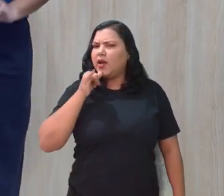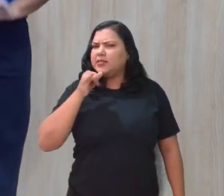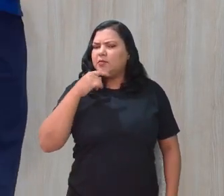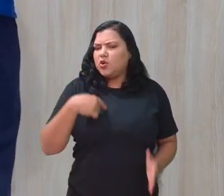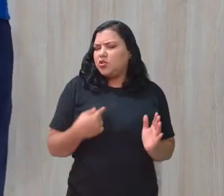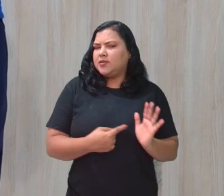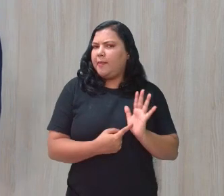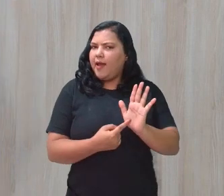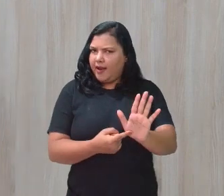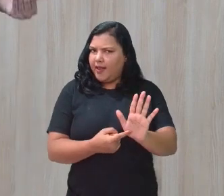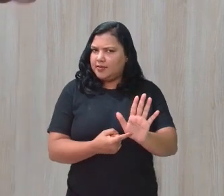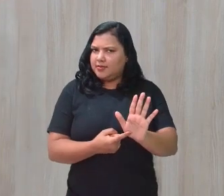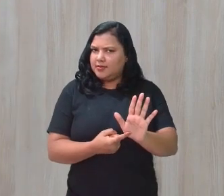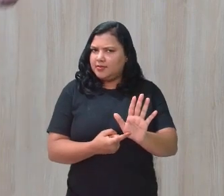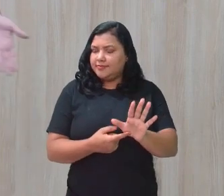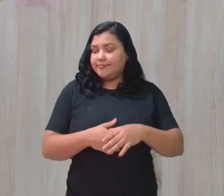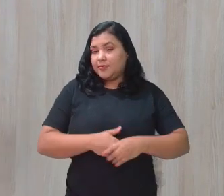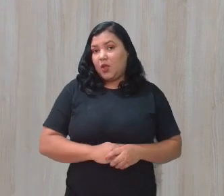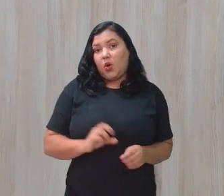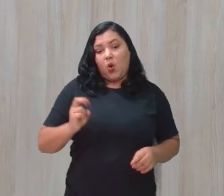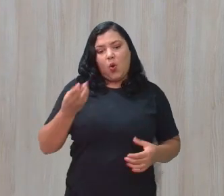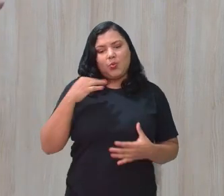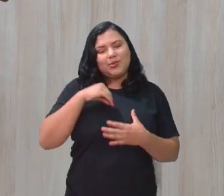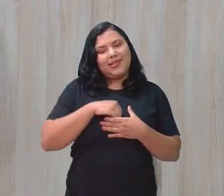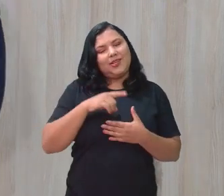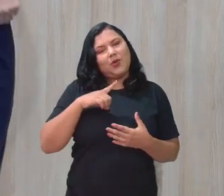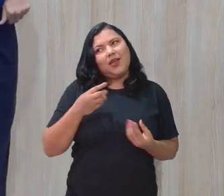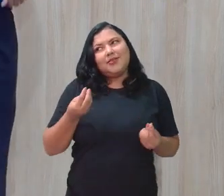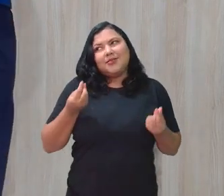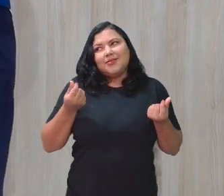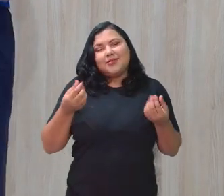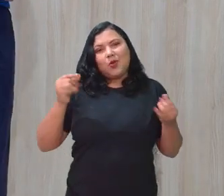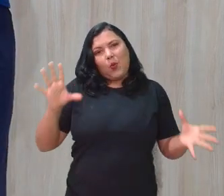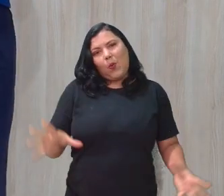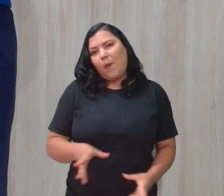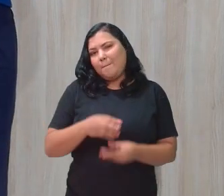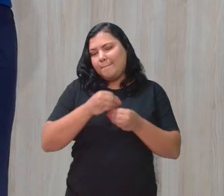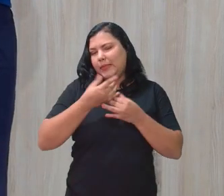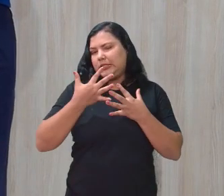nós aparentamos ser? Ou a nossa essência é algo muito mais complexo?